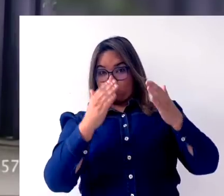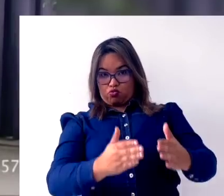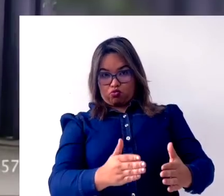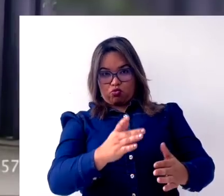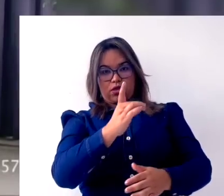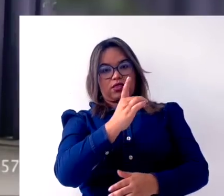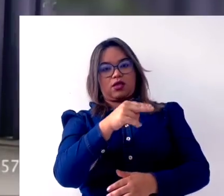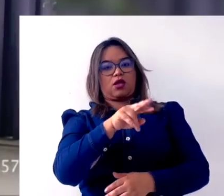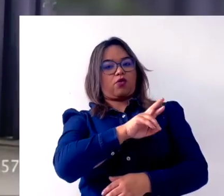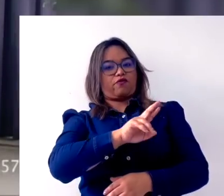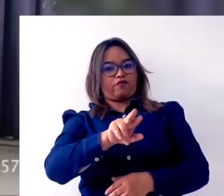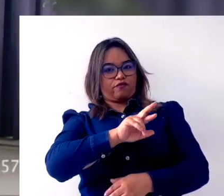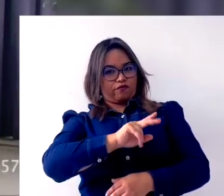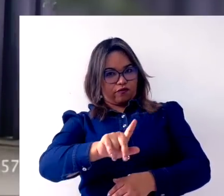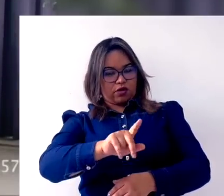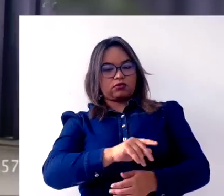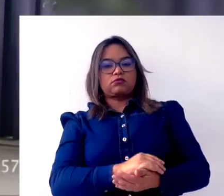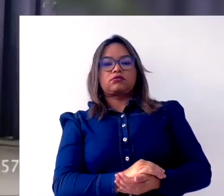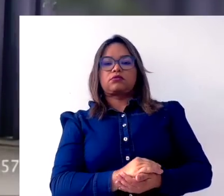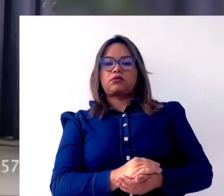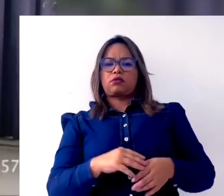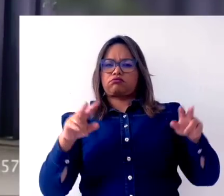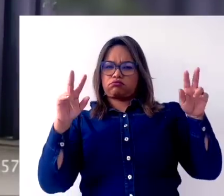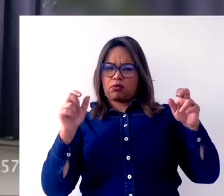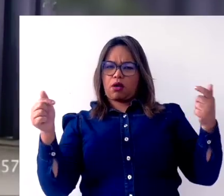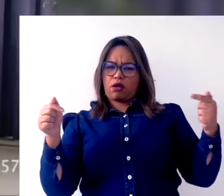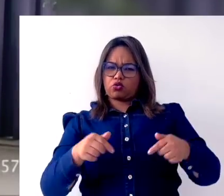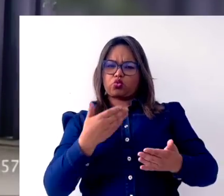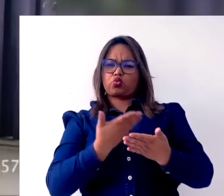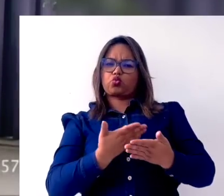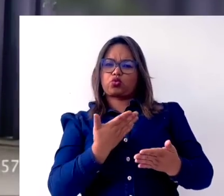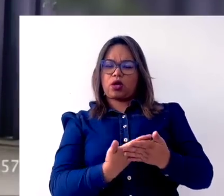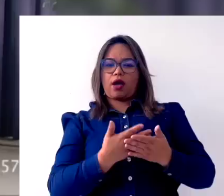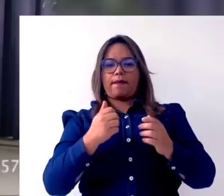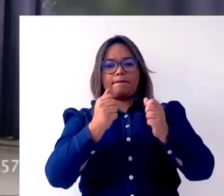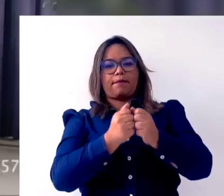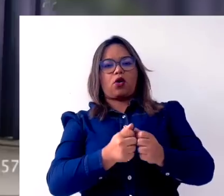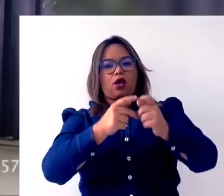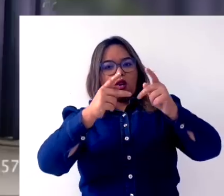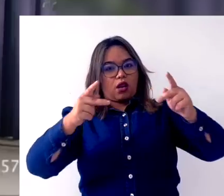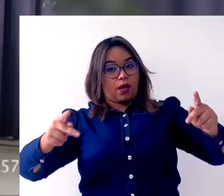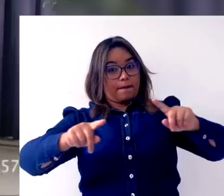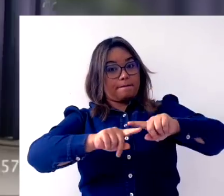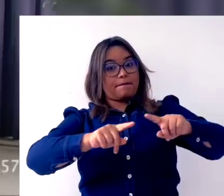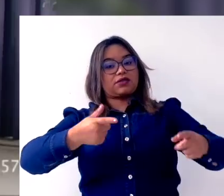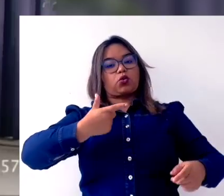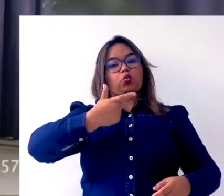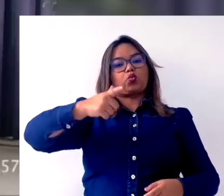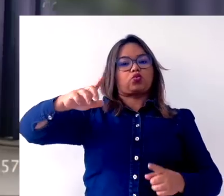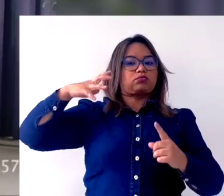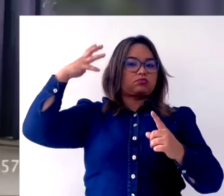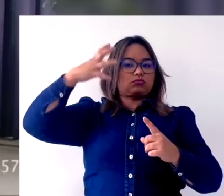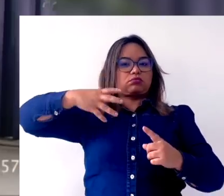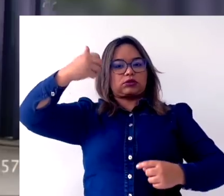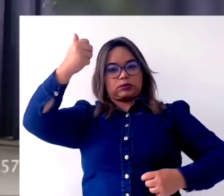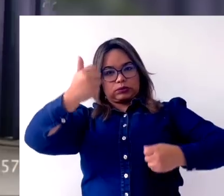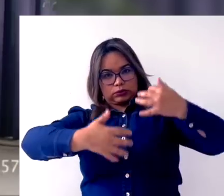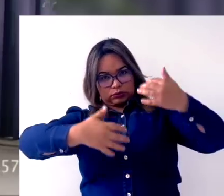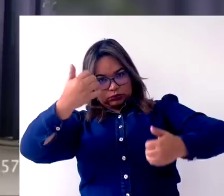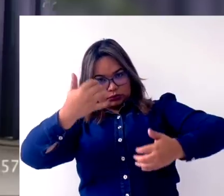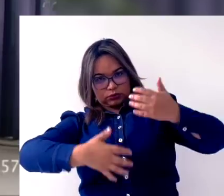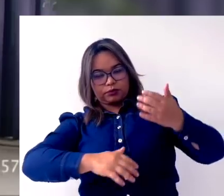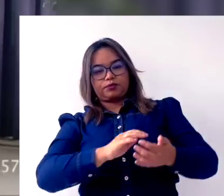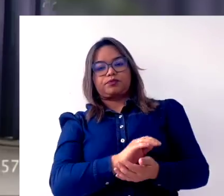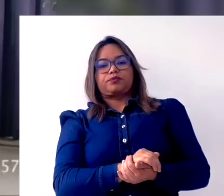nosso foco não é Daniel capítulo 7, porque este é um seminário sobre o Apocalipse. Mas há um vídeo inteiro sobre este